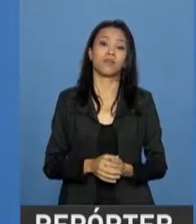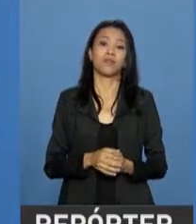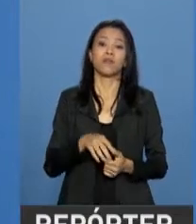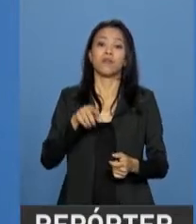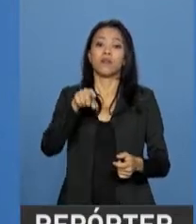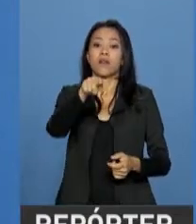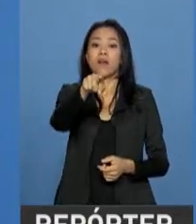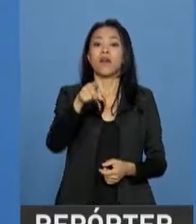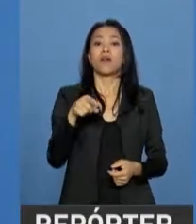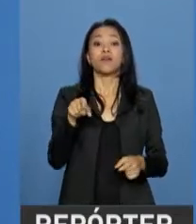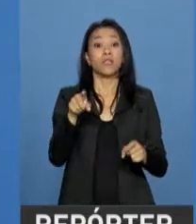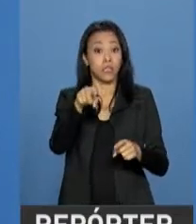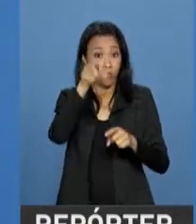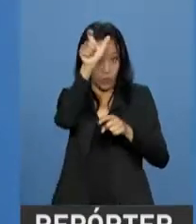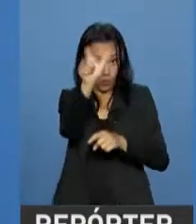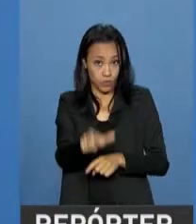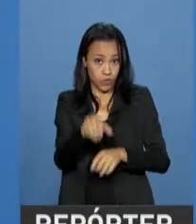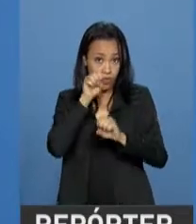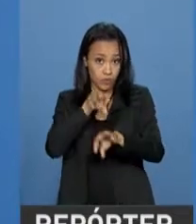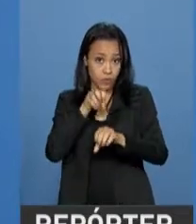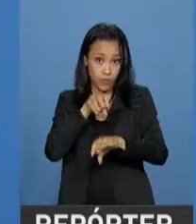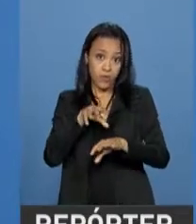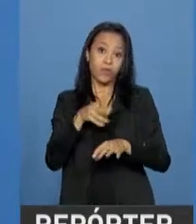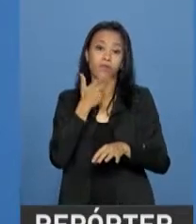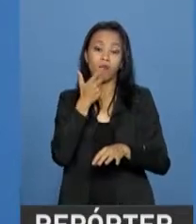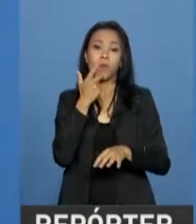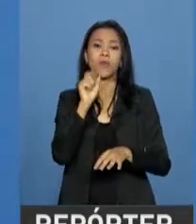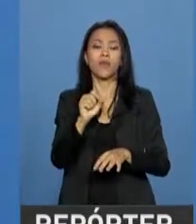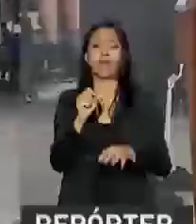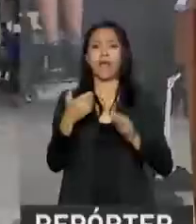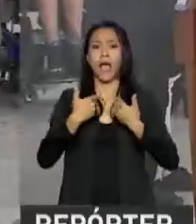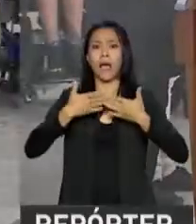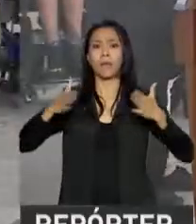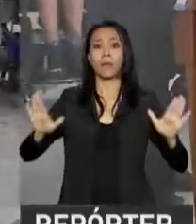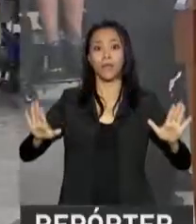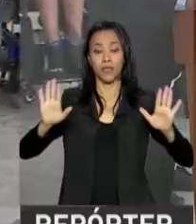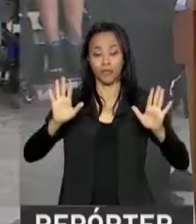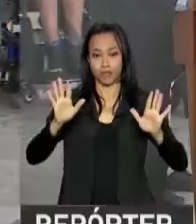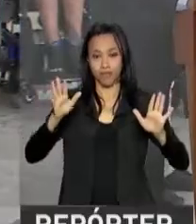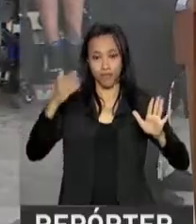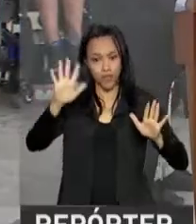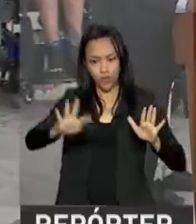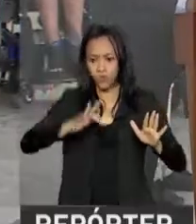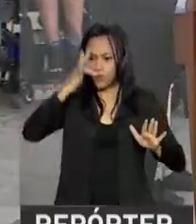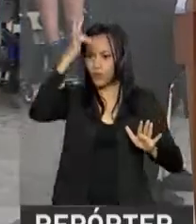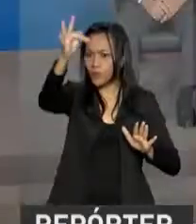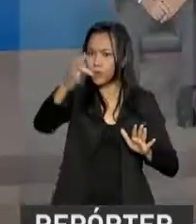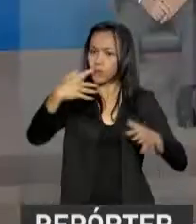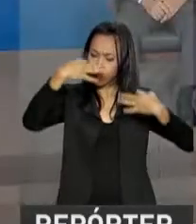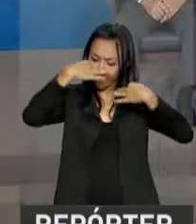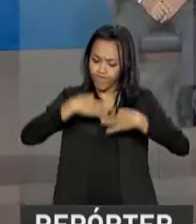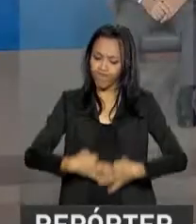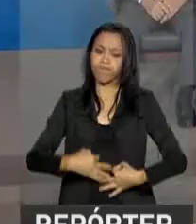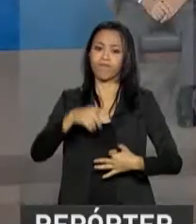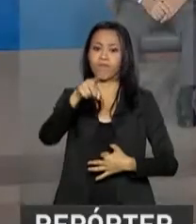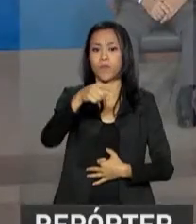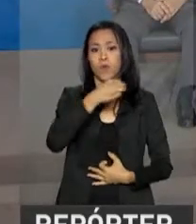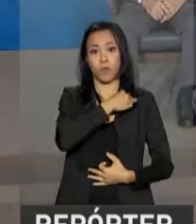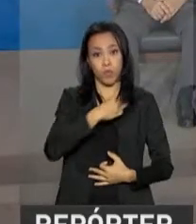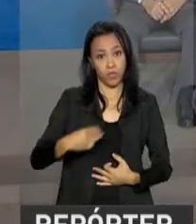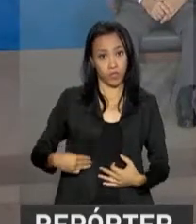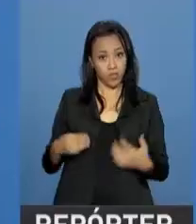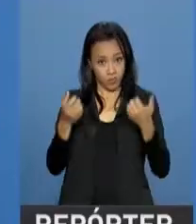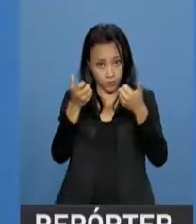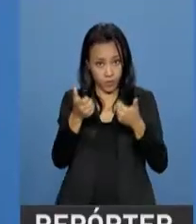afirmou que educar em abrir oportunidades e horizontes o que permite um futuro decente mendonça filho também